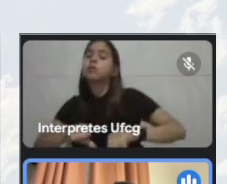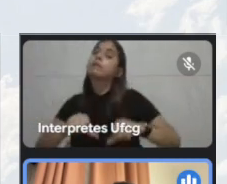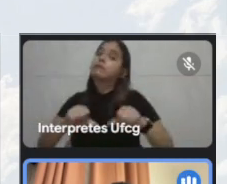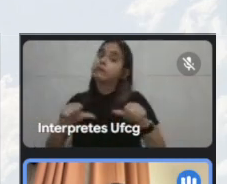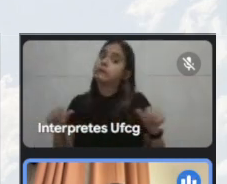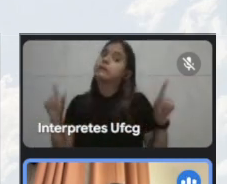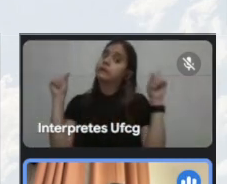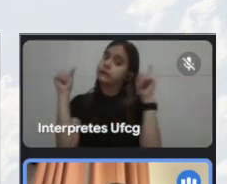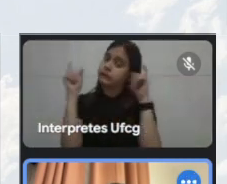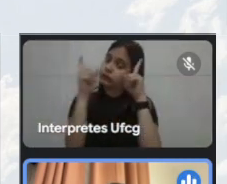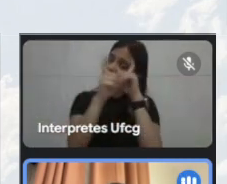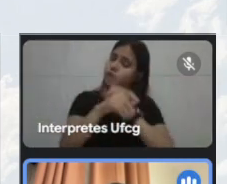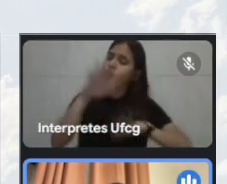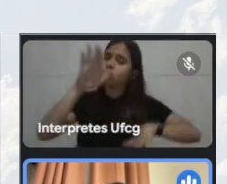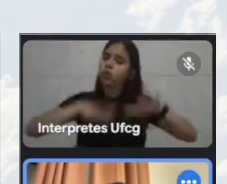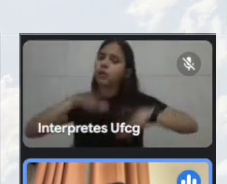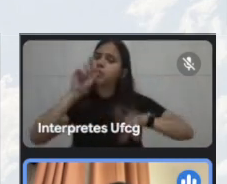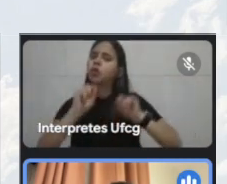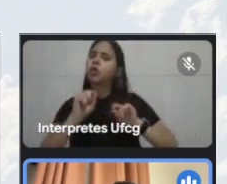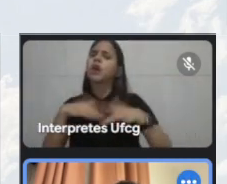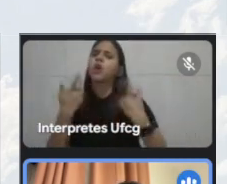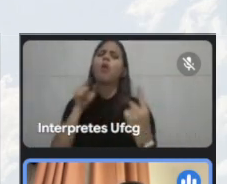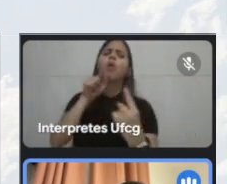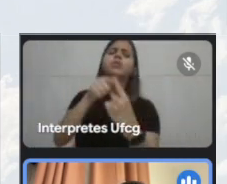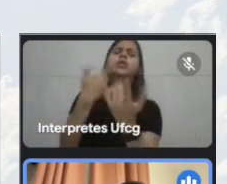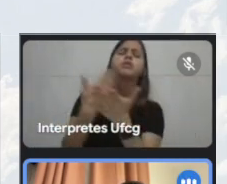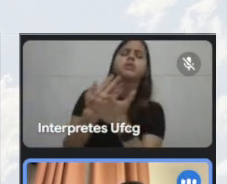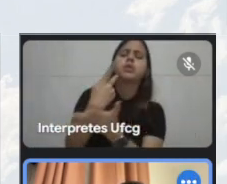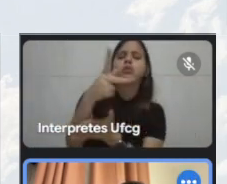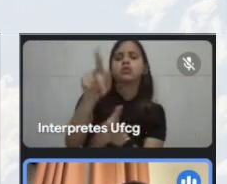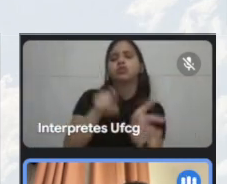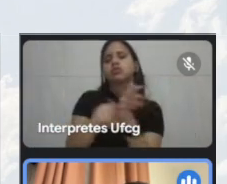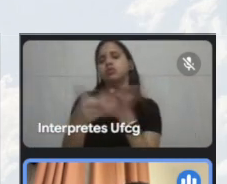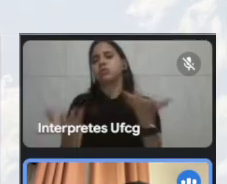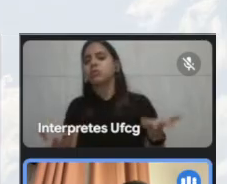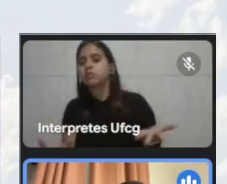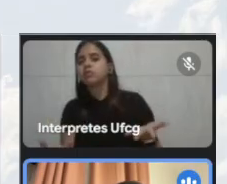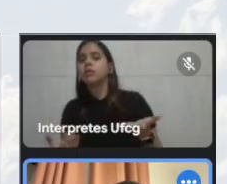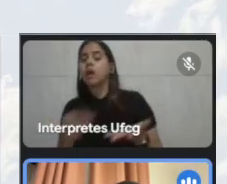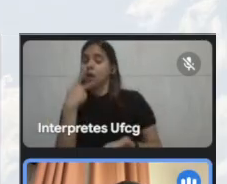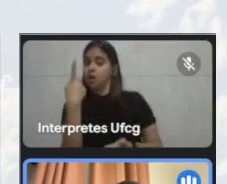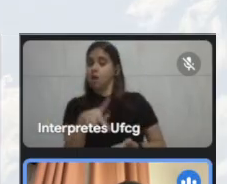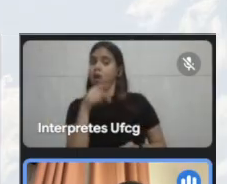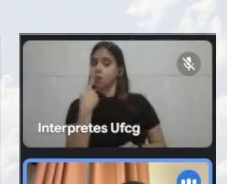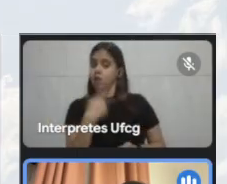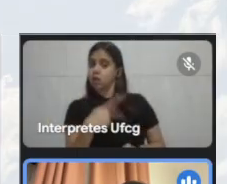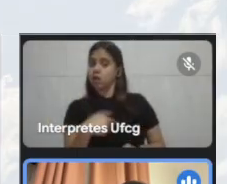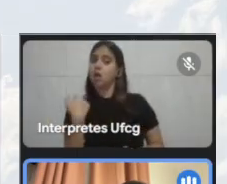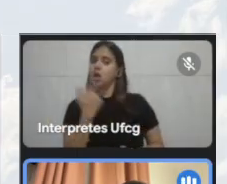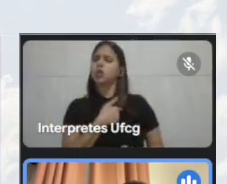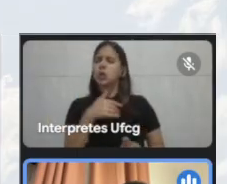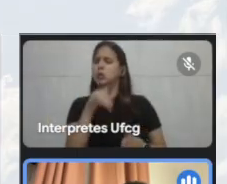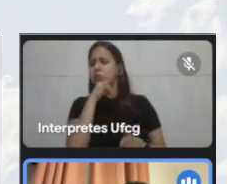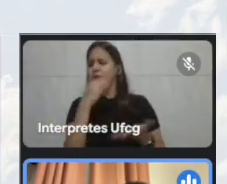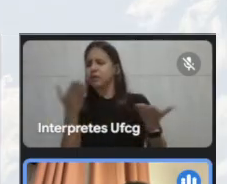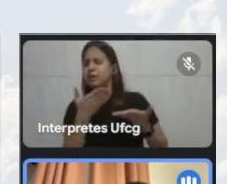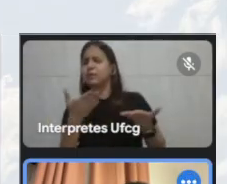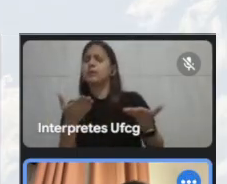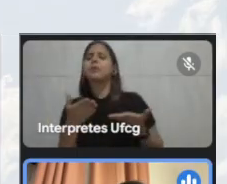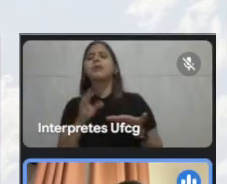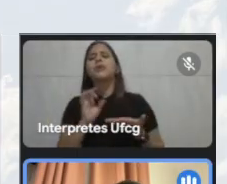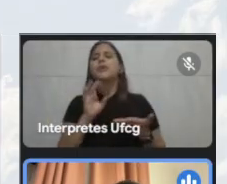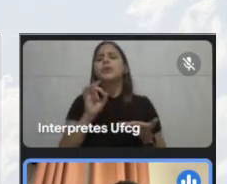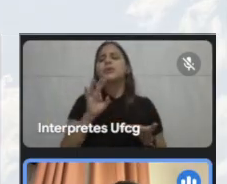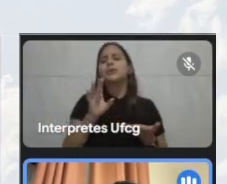porque vai depender muito do que você objetiva com aquele estudo. Então, por exemplo, aqui o nosso objetivo, se a gente fosse pegar somente